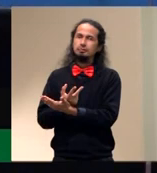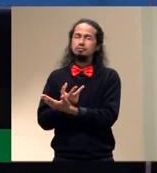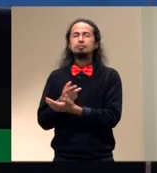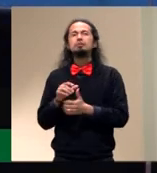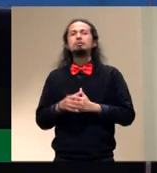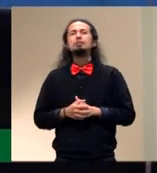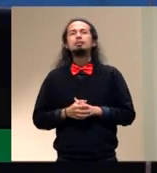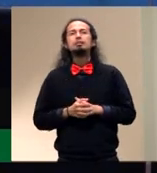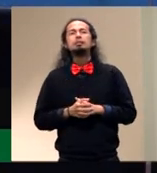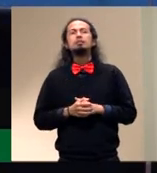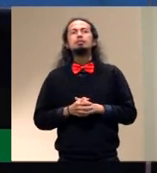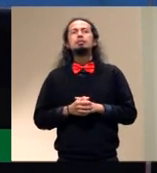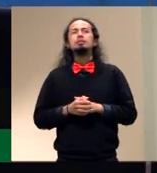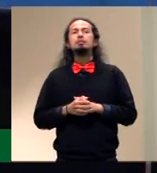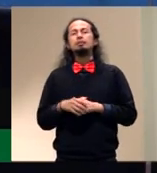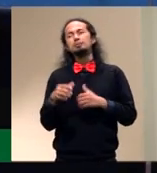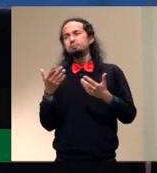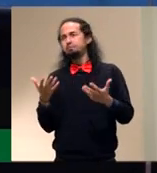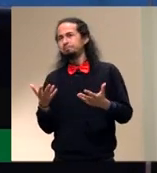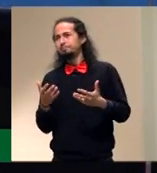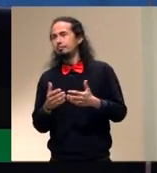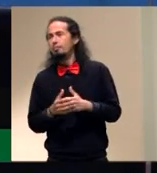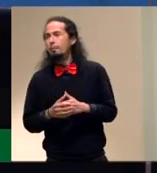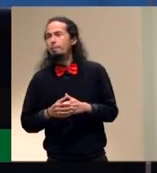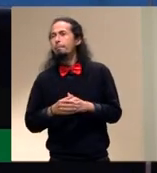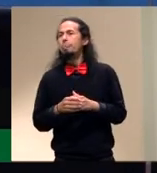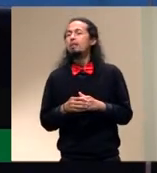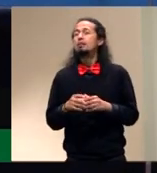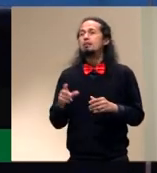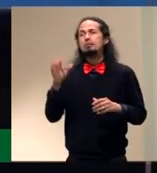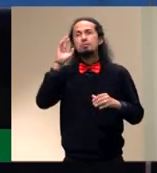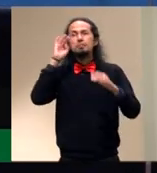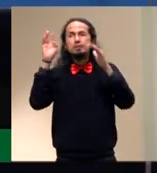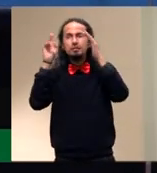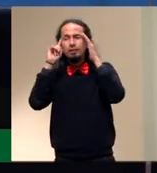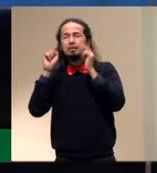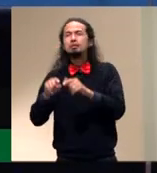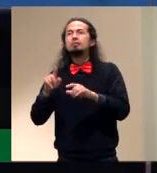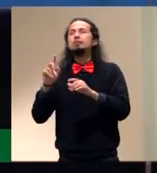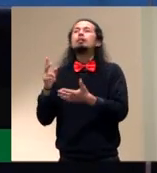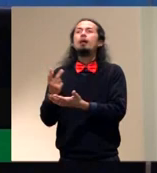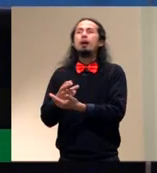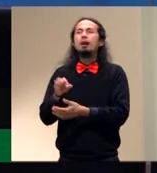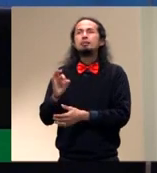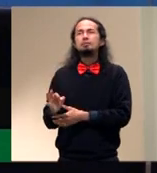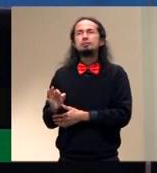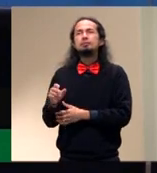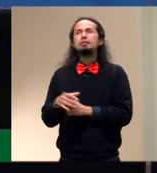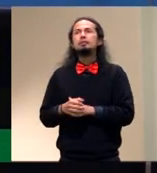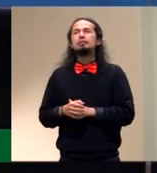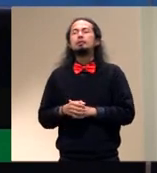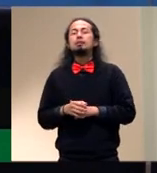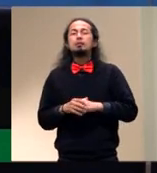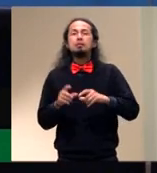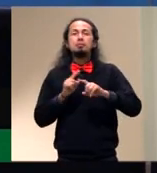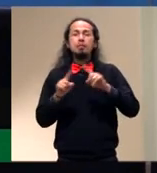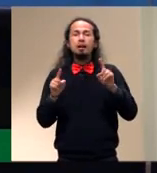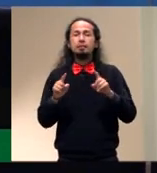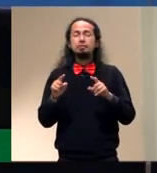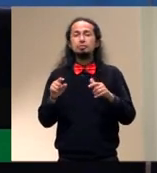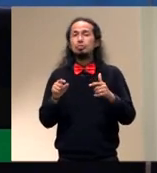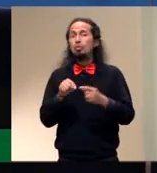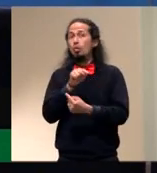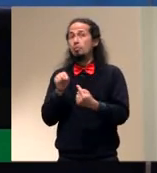Eu vou ser assim, bem otimista, mas eu considero superado, né, que nós não temos como objetivo